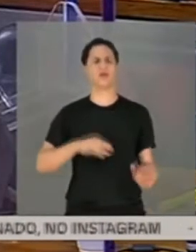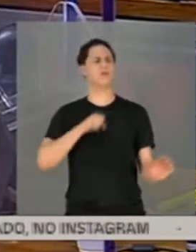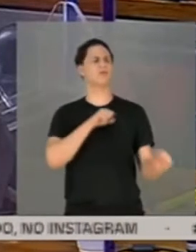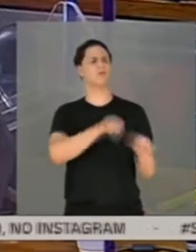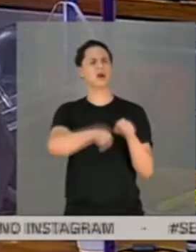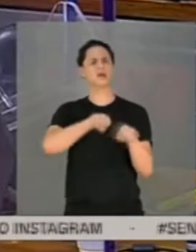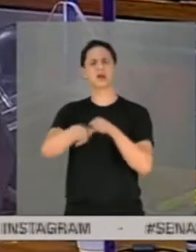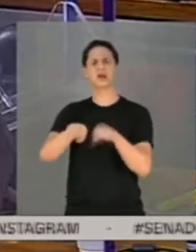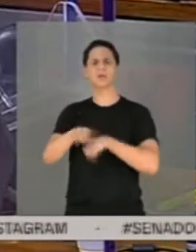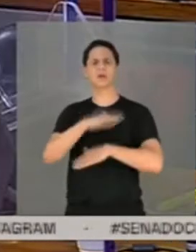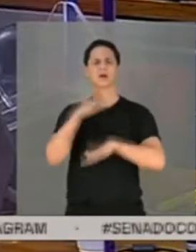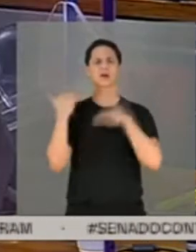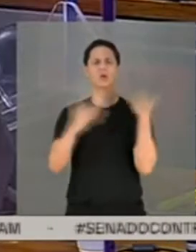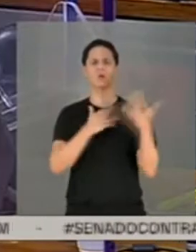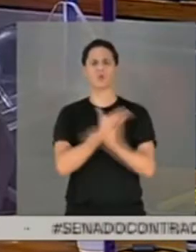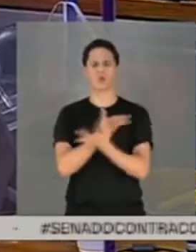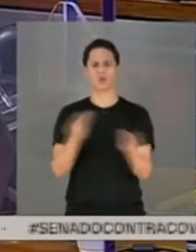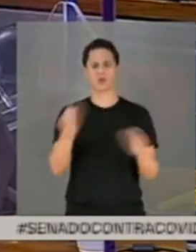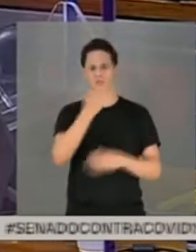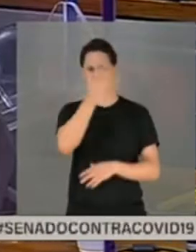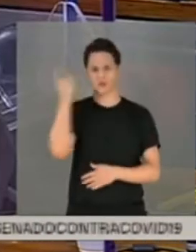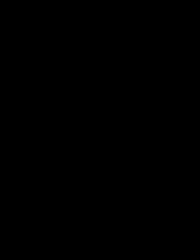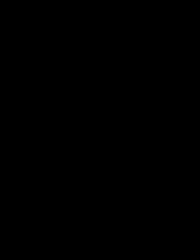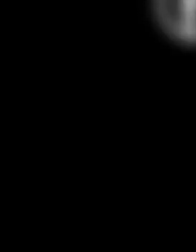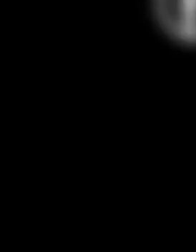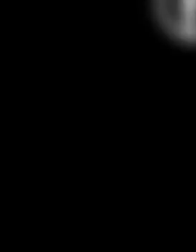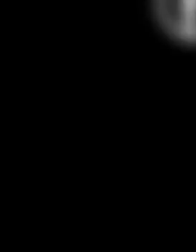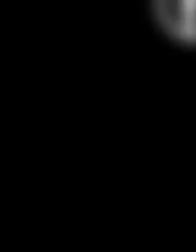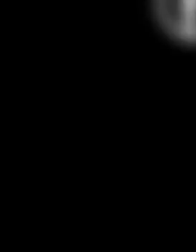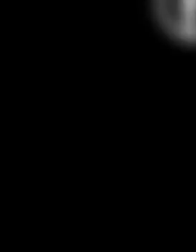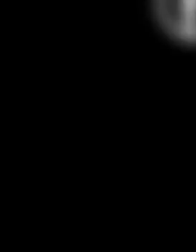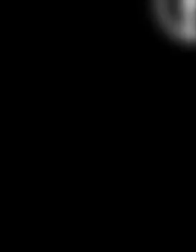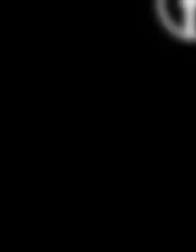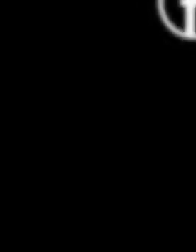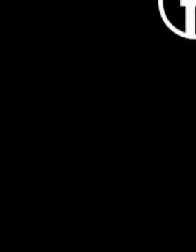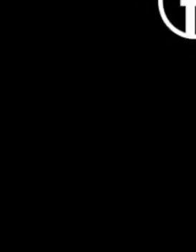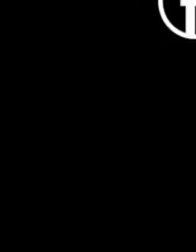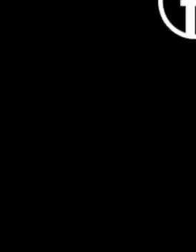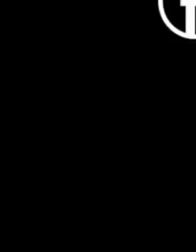tanta gente nem sempre temos um agora